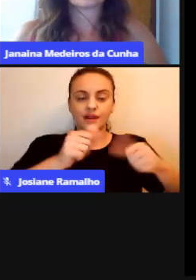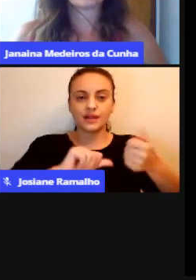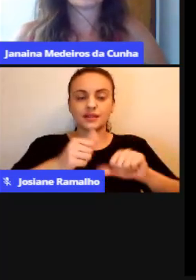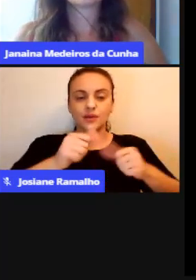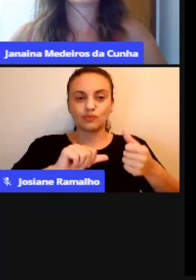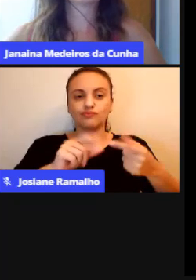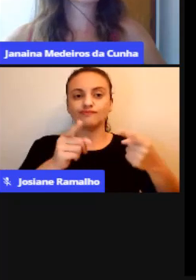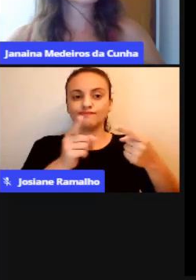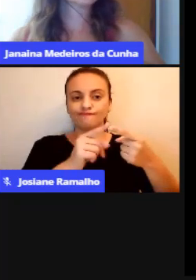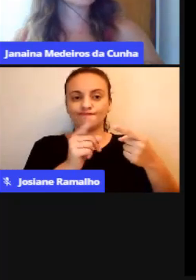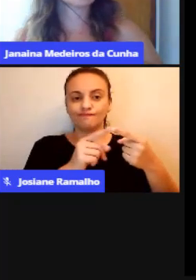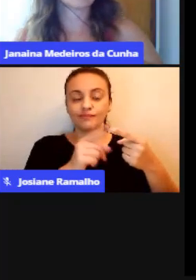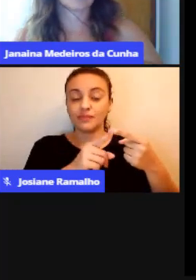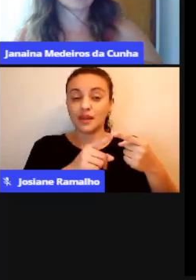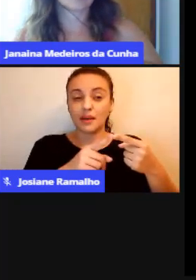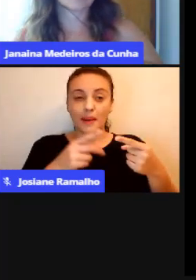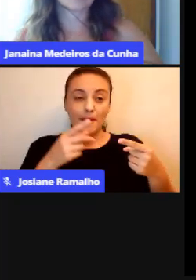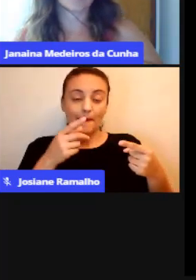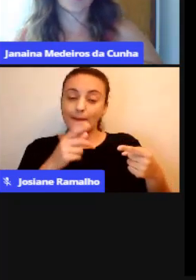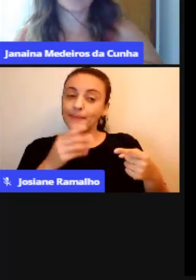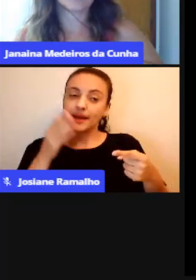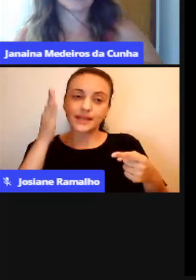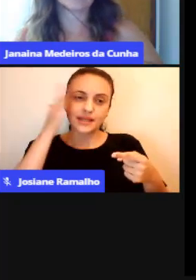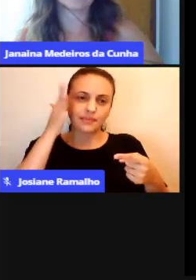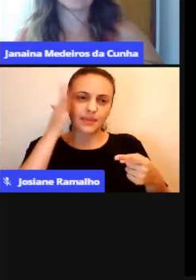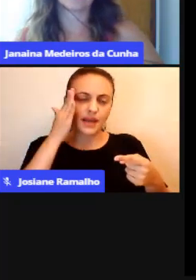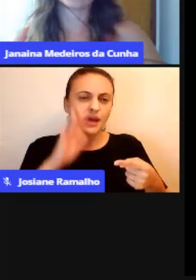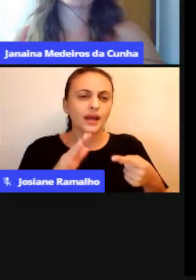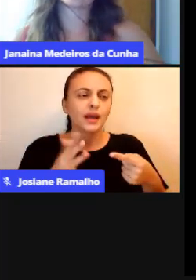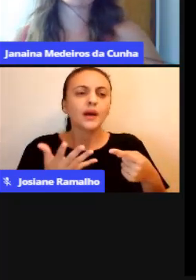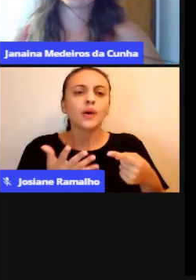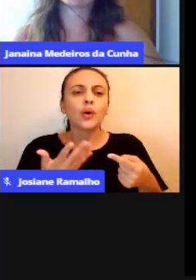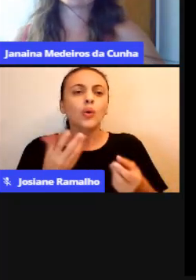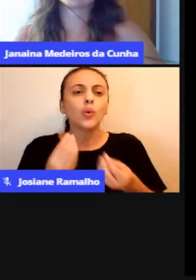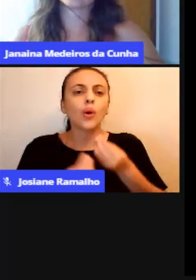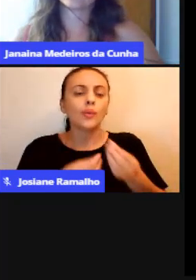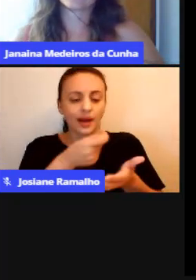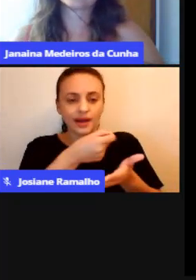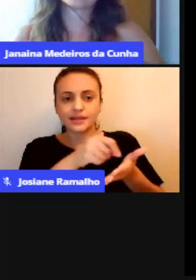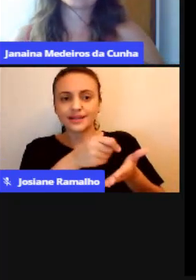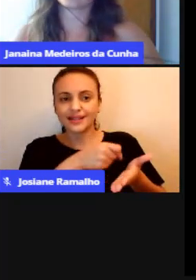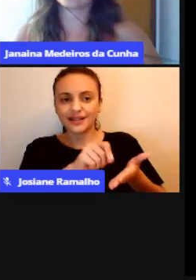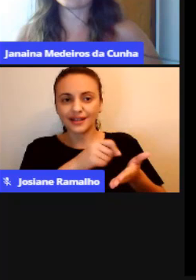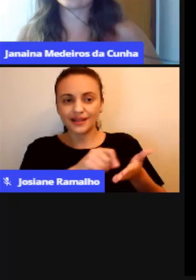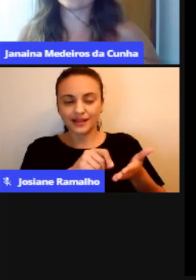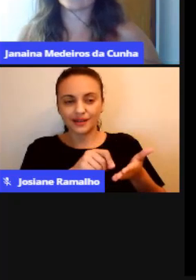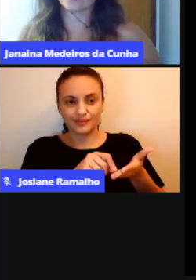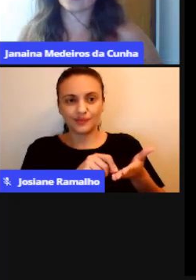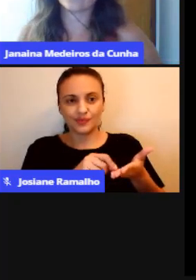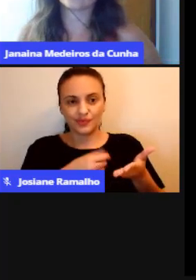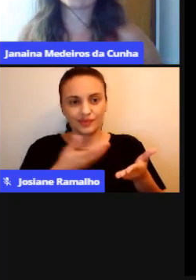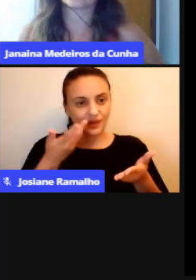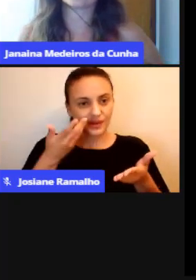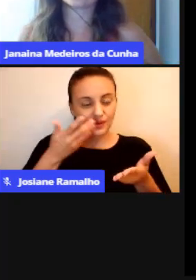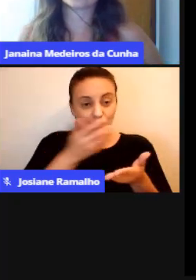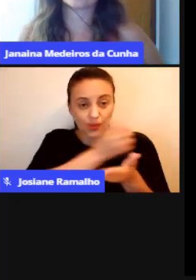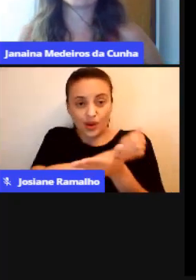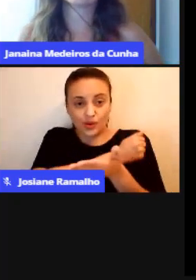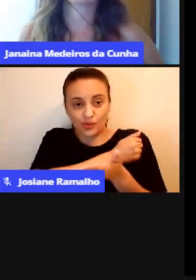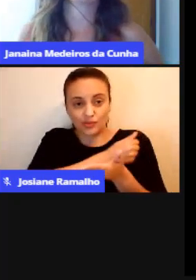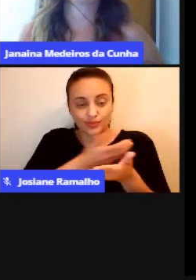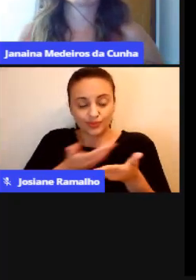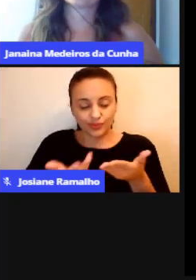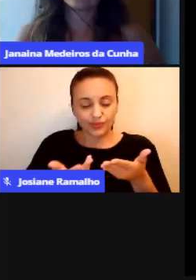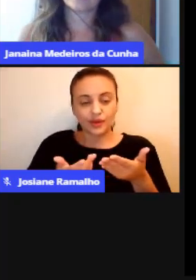para saber em que nível de escrita a criança se encontra, né? No começo do ano a gente sempre faz, agora nesse início de ano